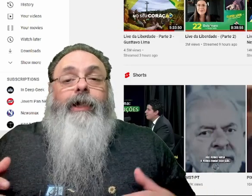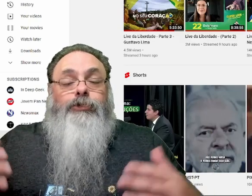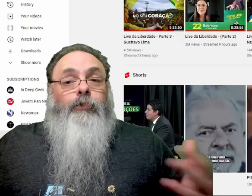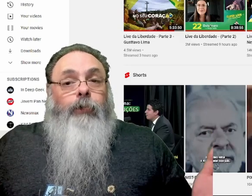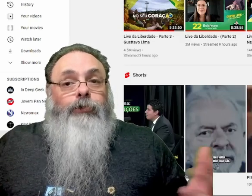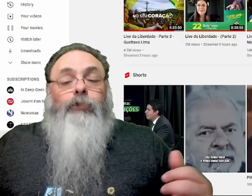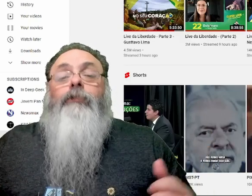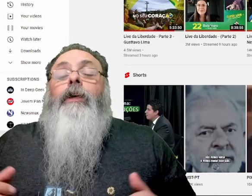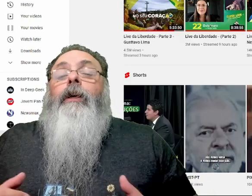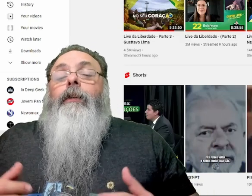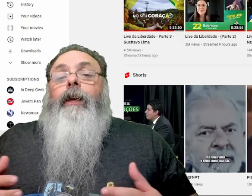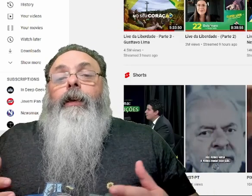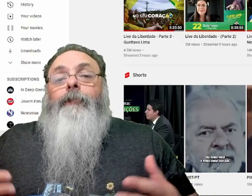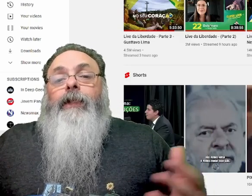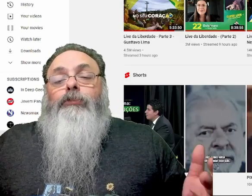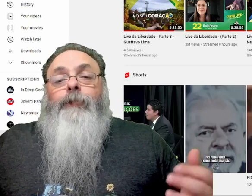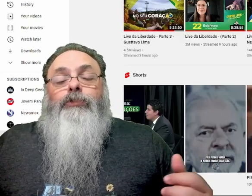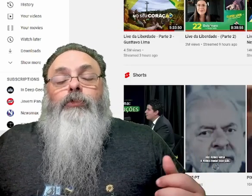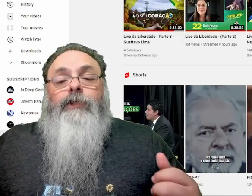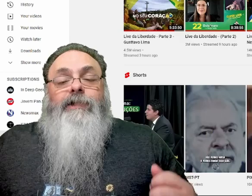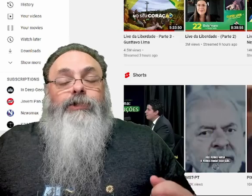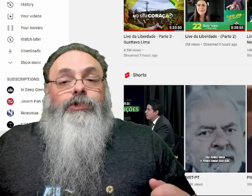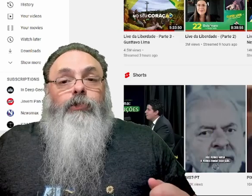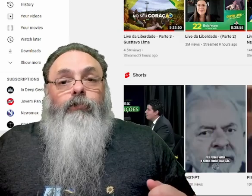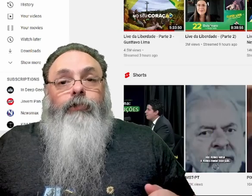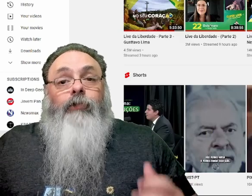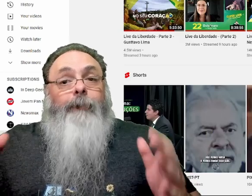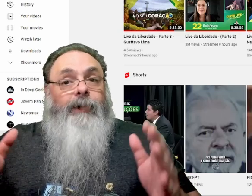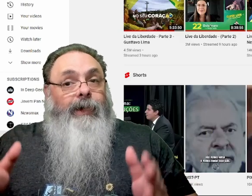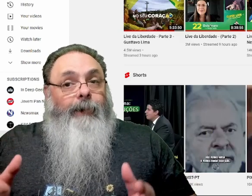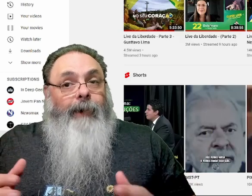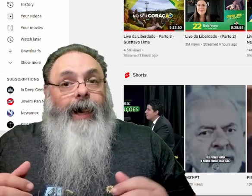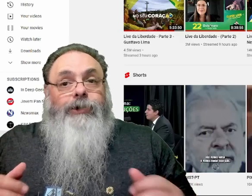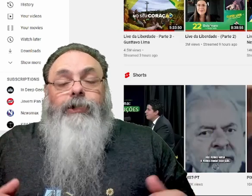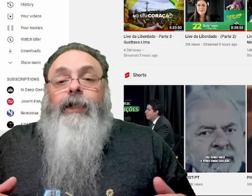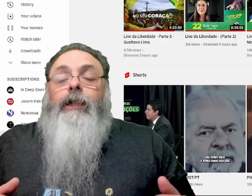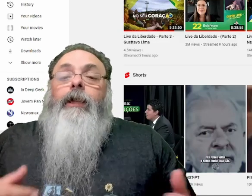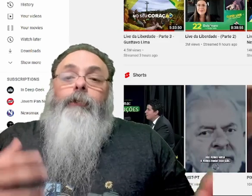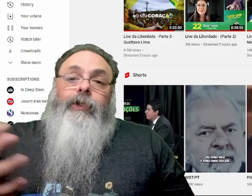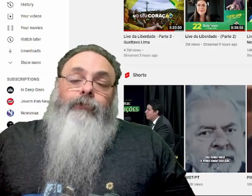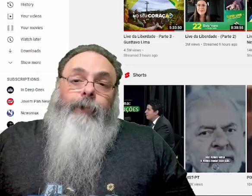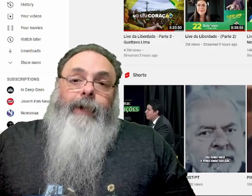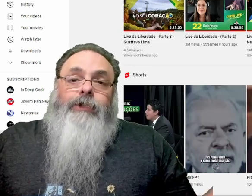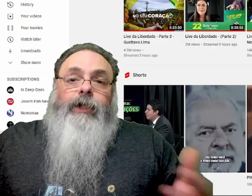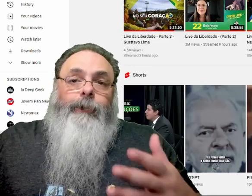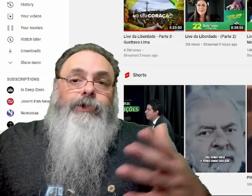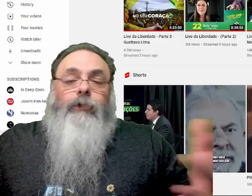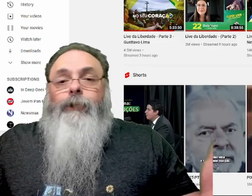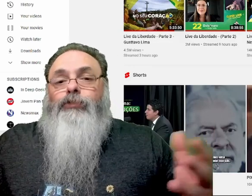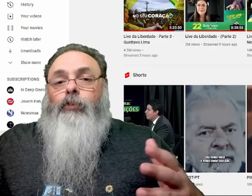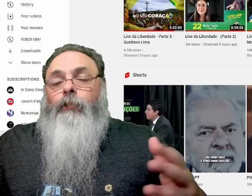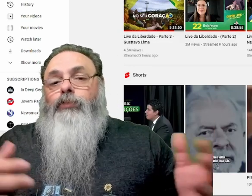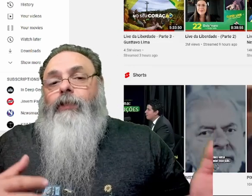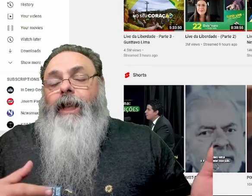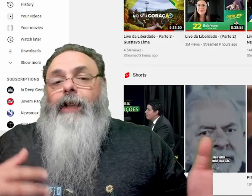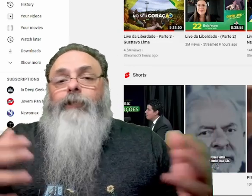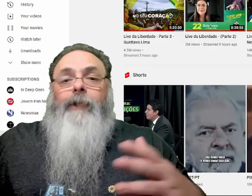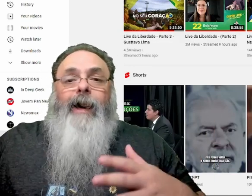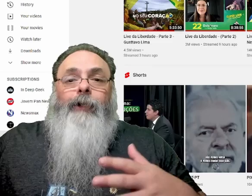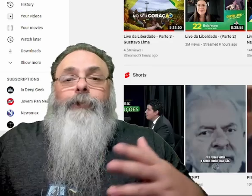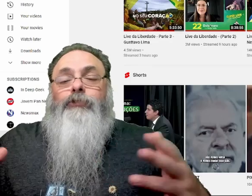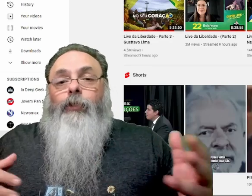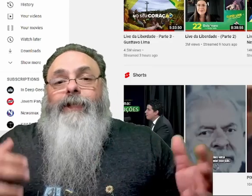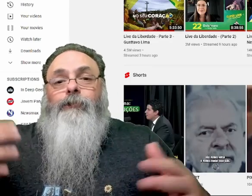flow podcast 1.1 milhão de pessoas assistindo ao vivo a primeira parte né porque foi a parte realmente começou com bolsonaro